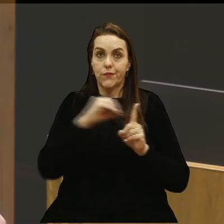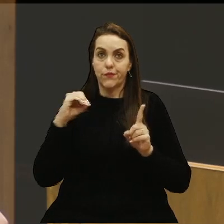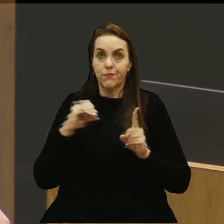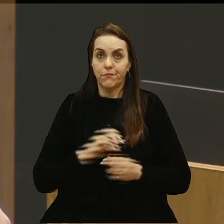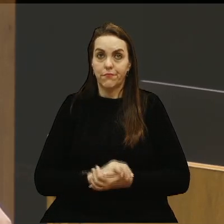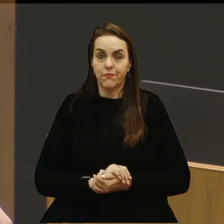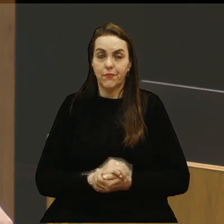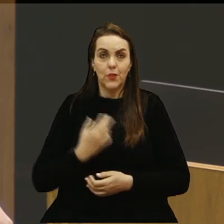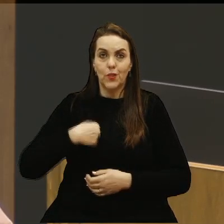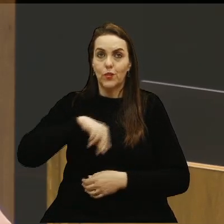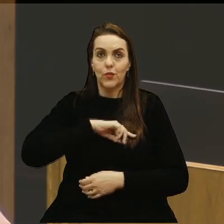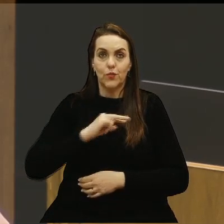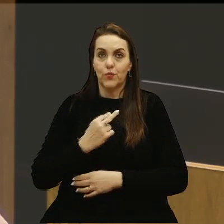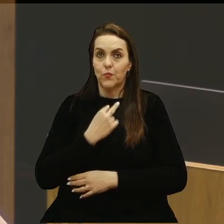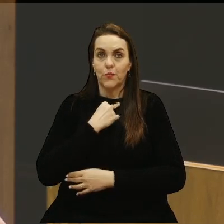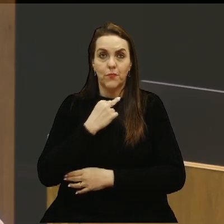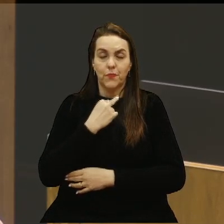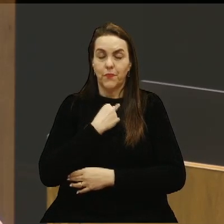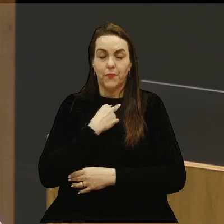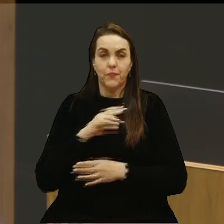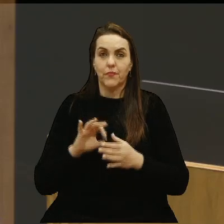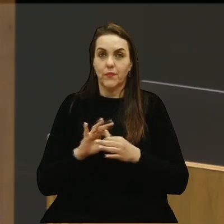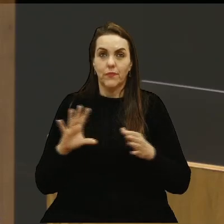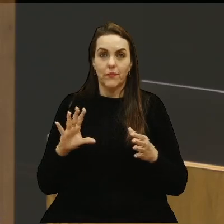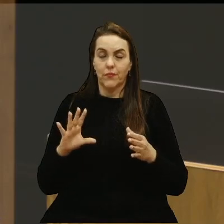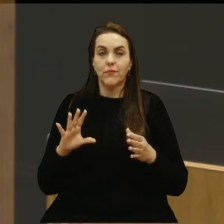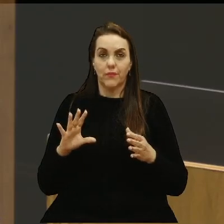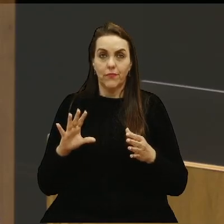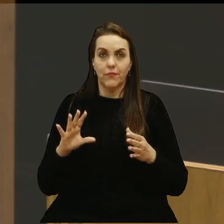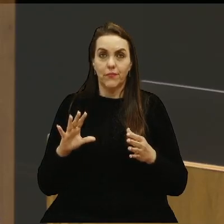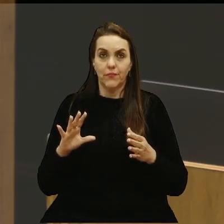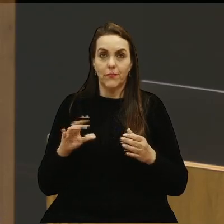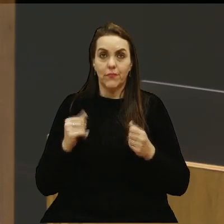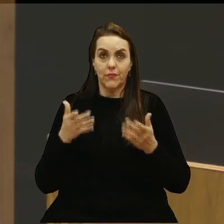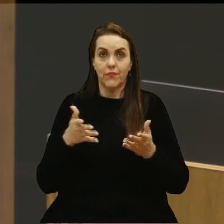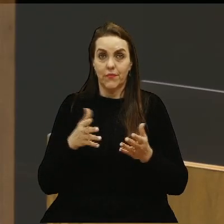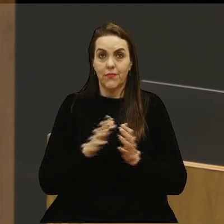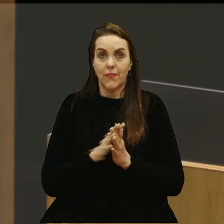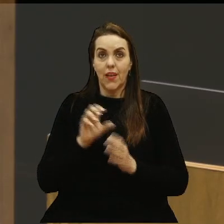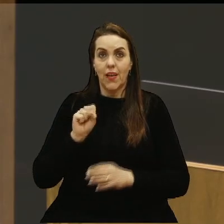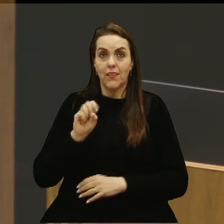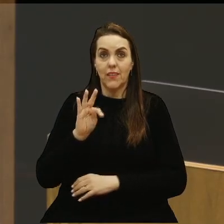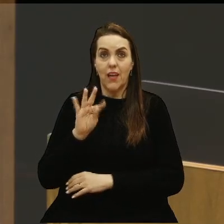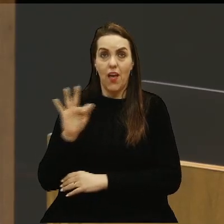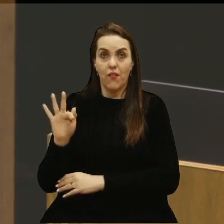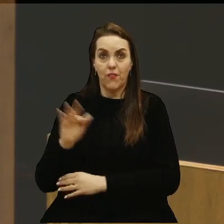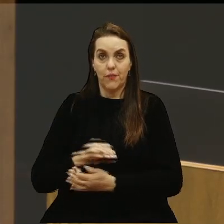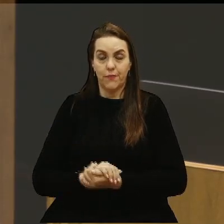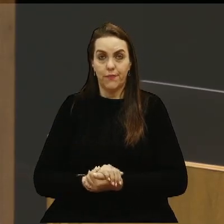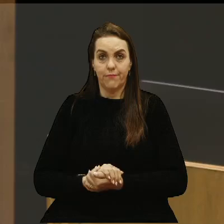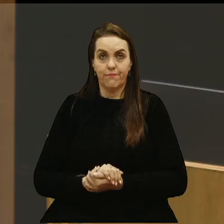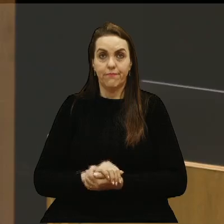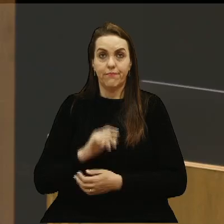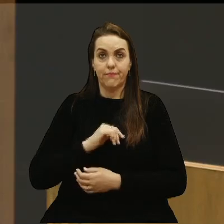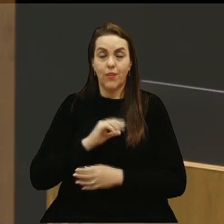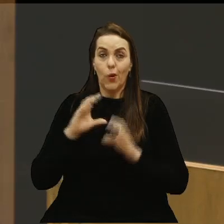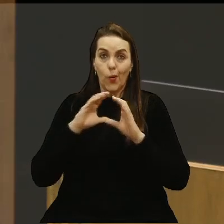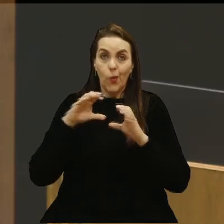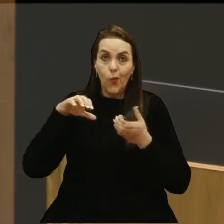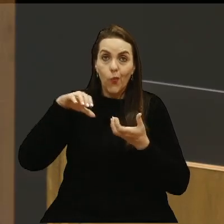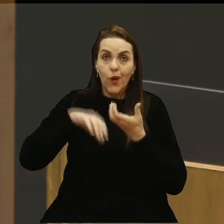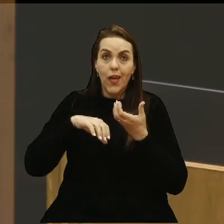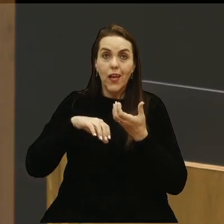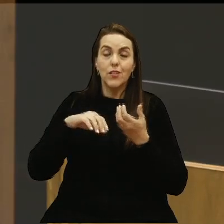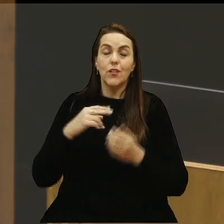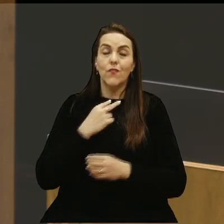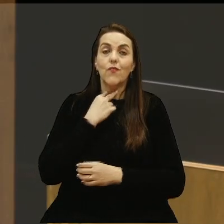Nós não podemos deixar na mão do Supremo Tribunal. O Congresso é a voz do povo, é a casa